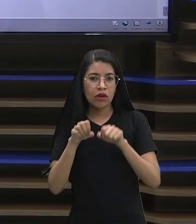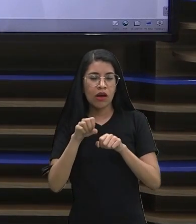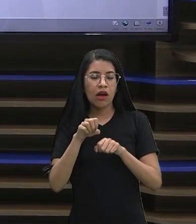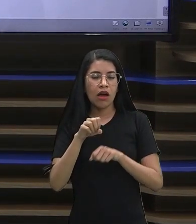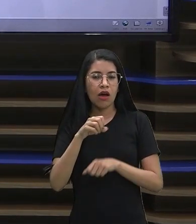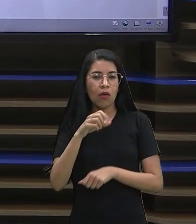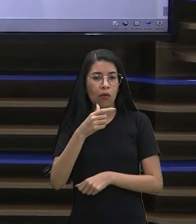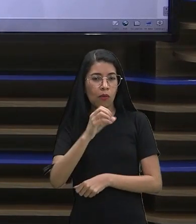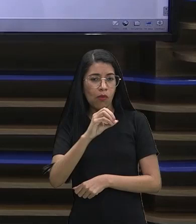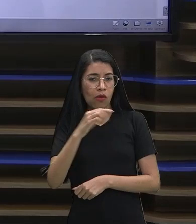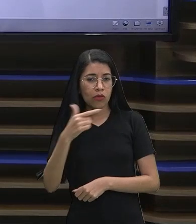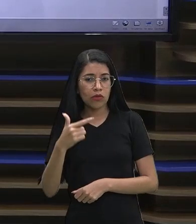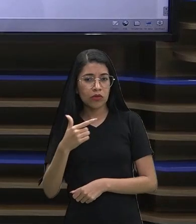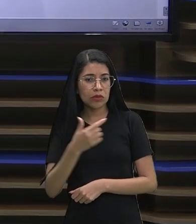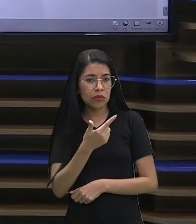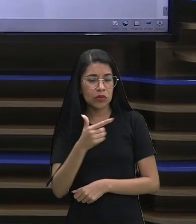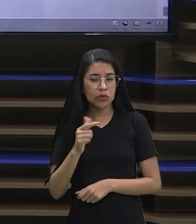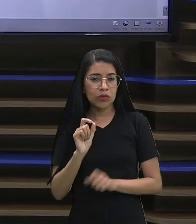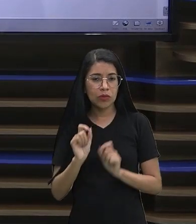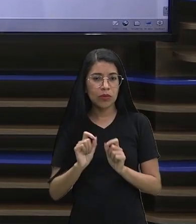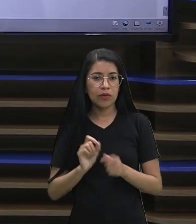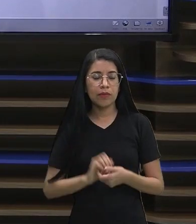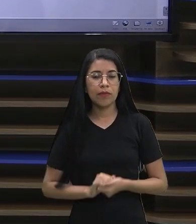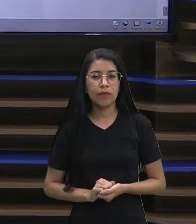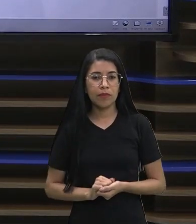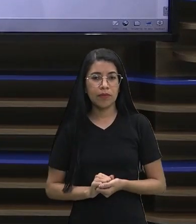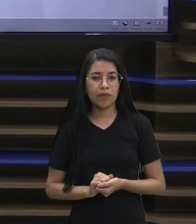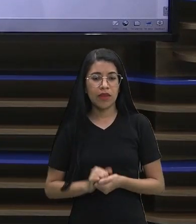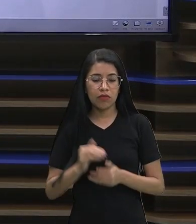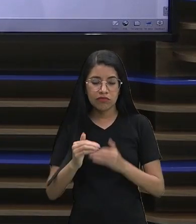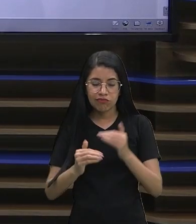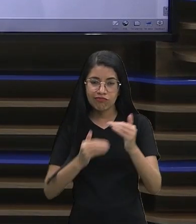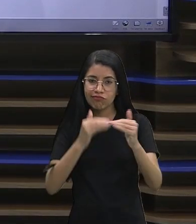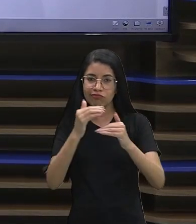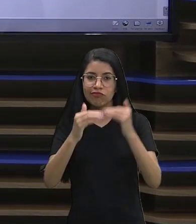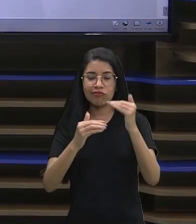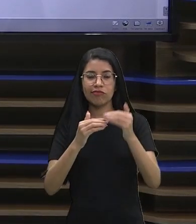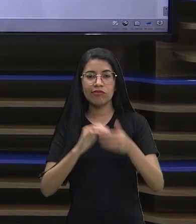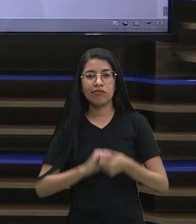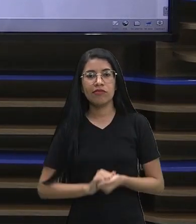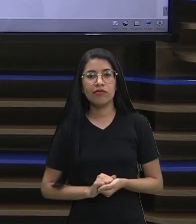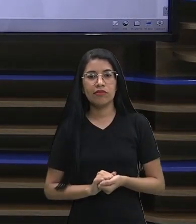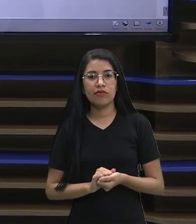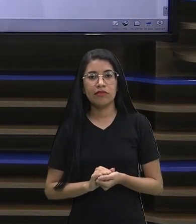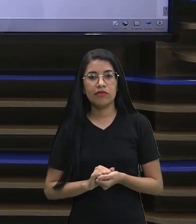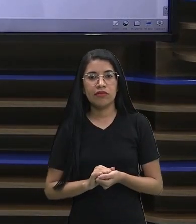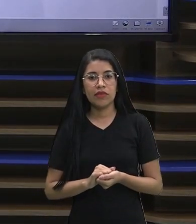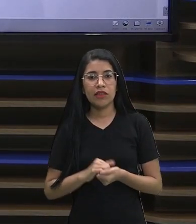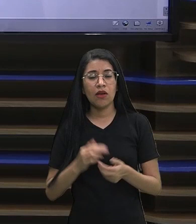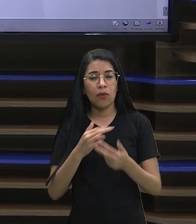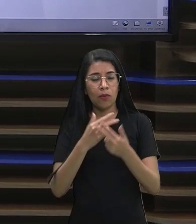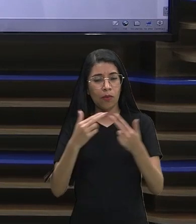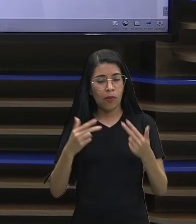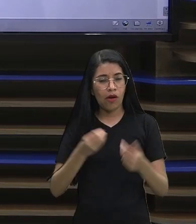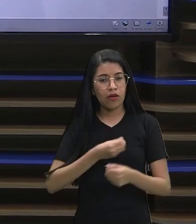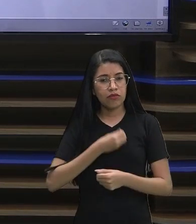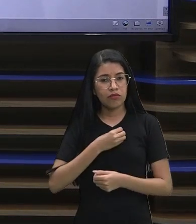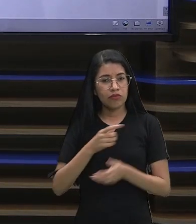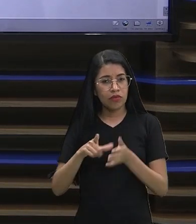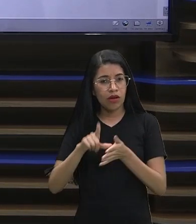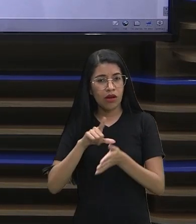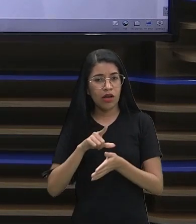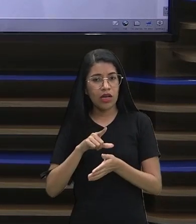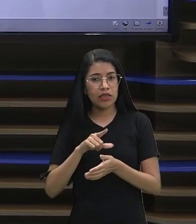eles não iam, né, progredir. Então, os primeiros seres vivos, além deles serem